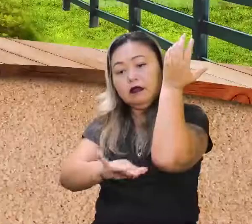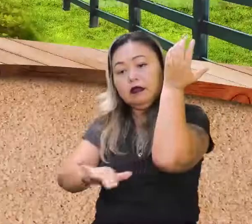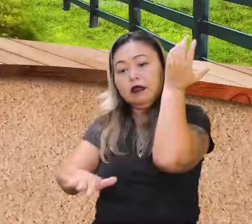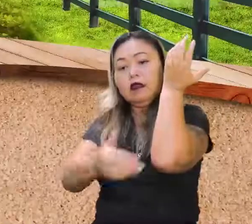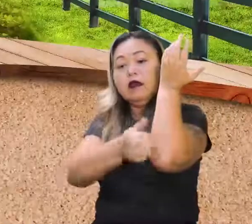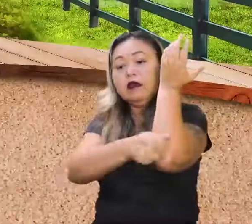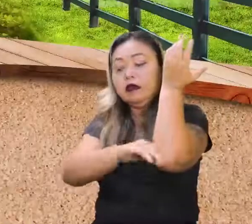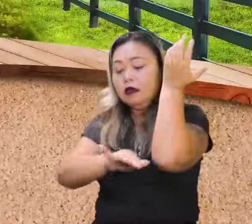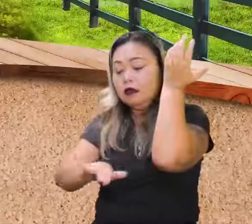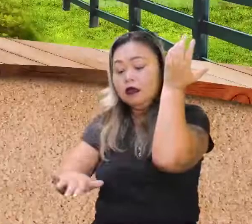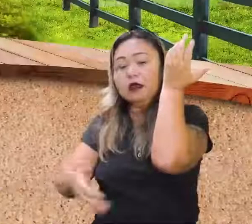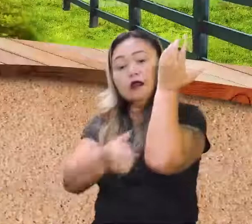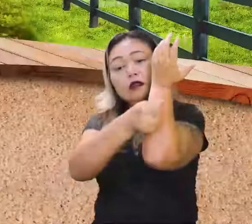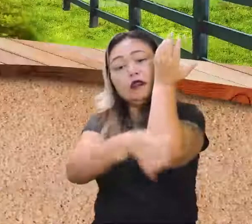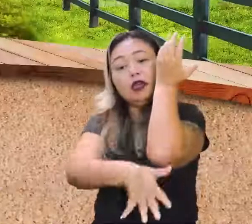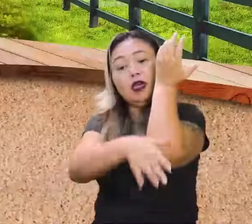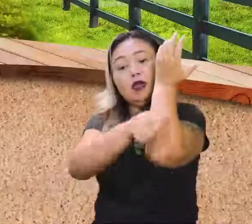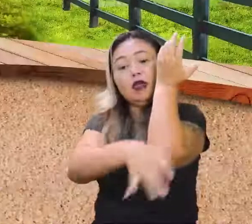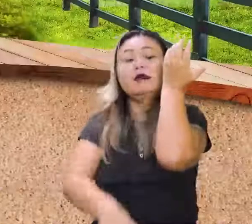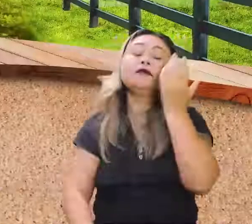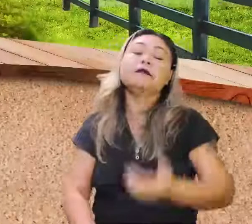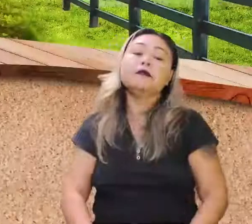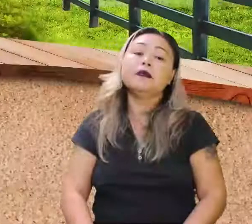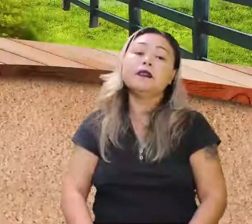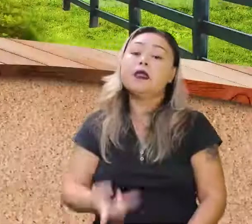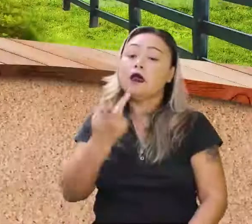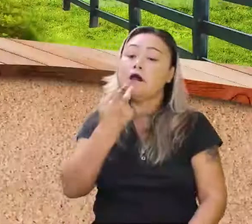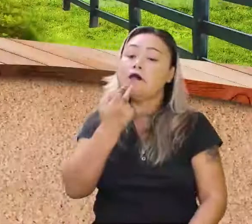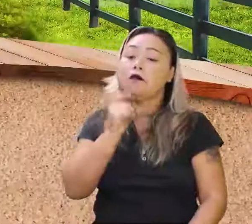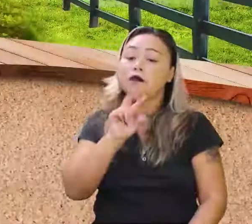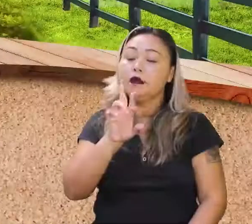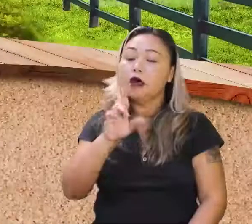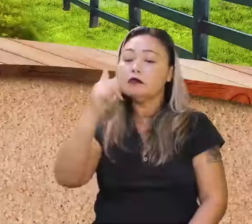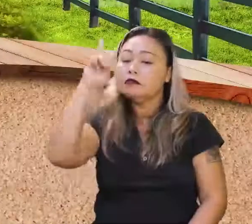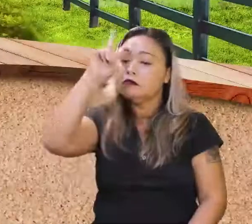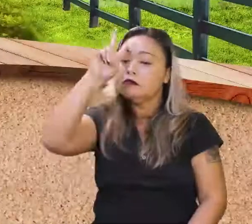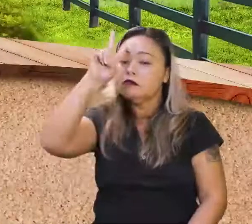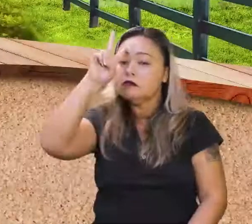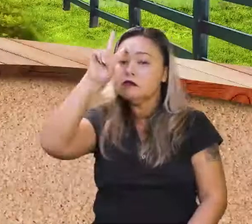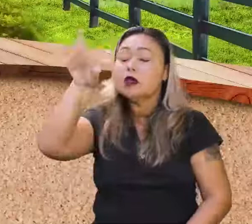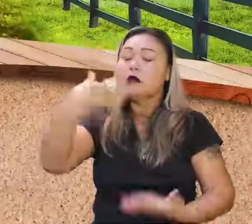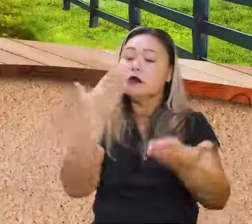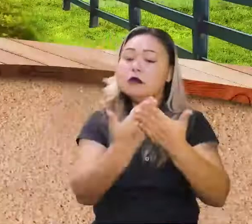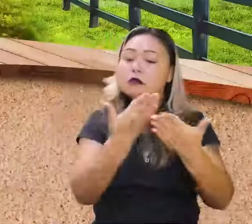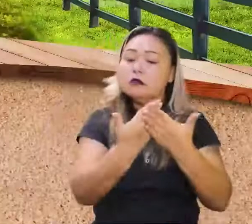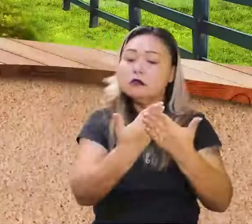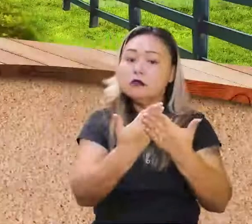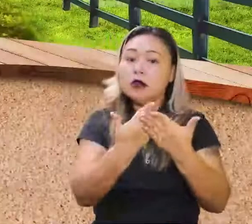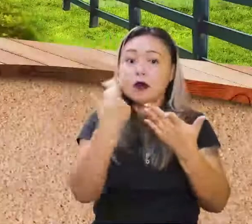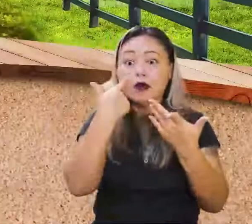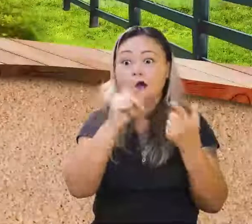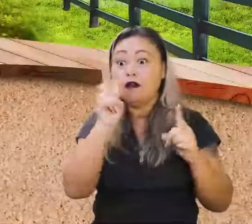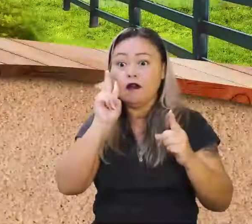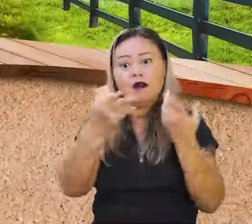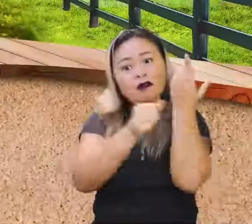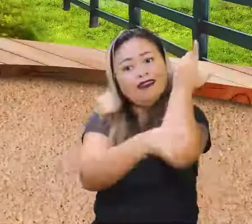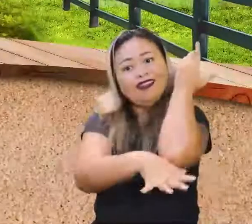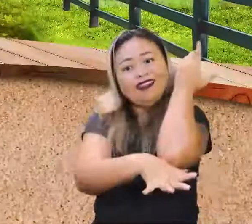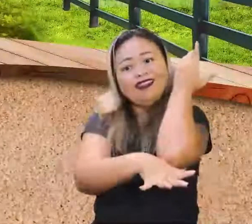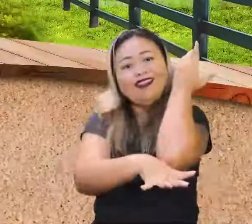Ah, porque assim, gente, eu vou falar só para relembrar, vai ter uma aula dessa, que eu vi ela fazendo